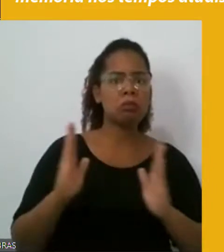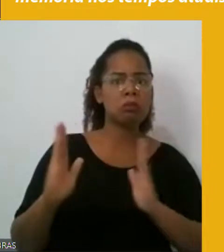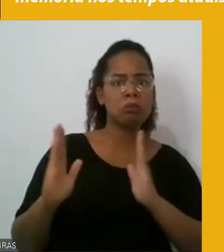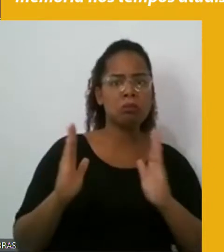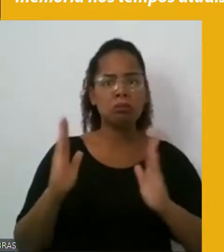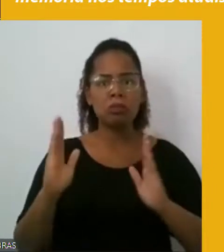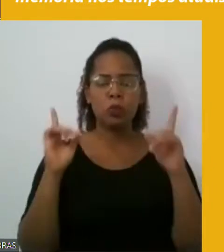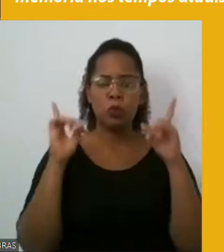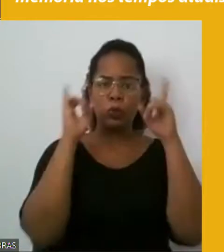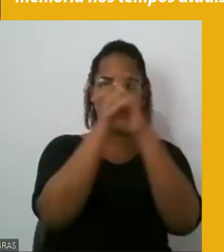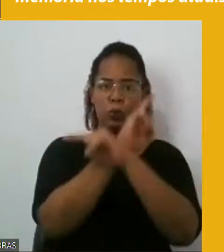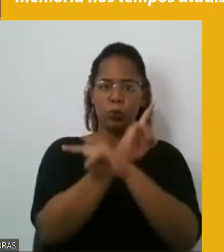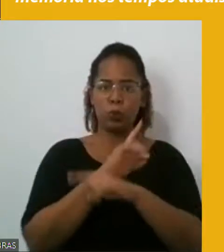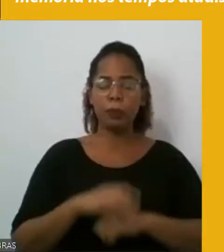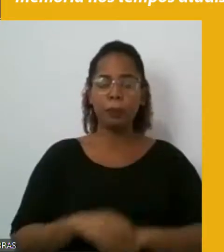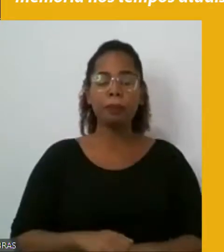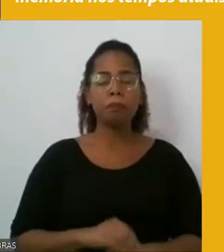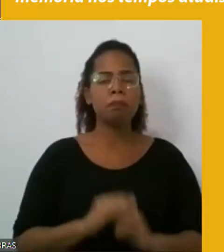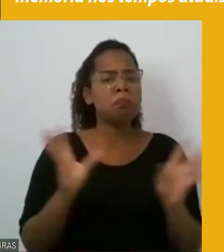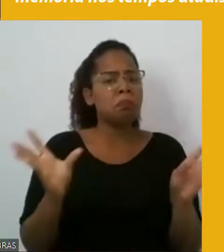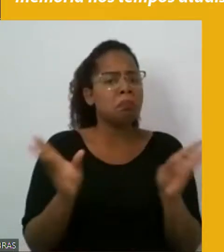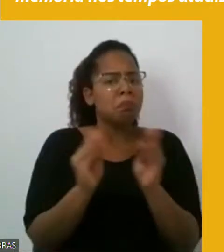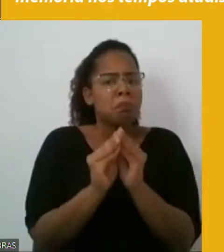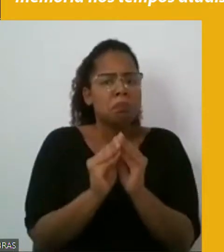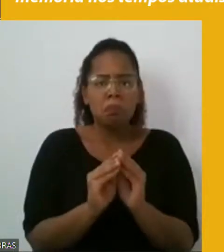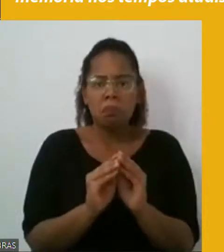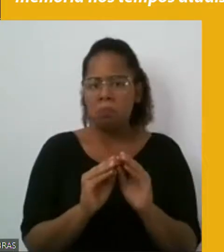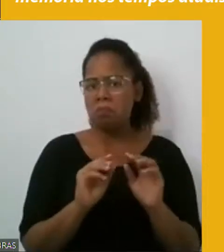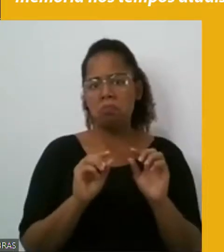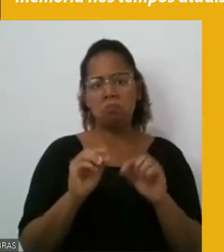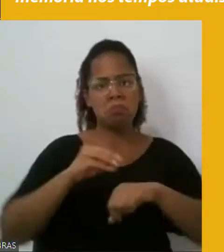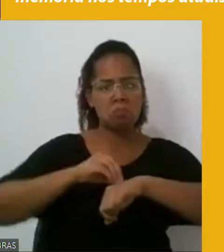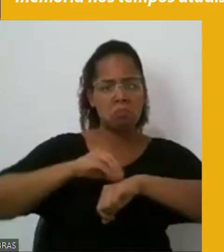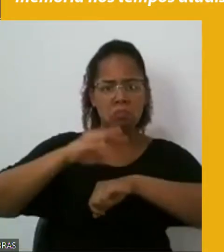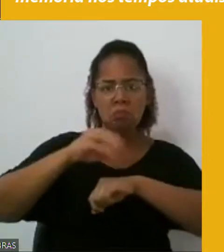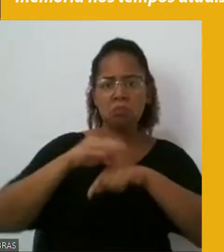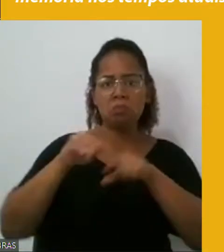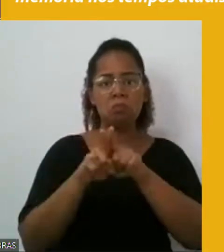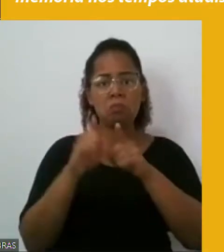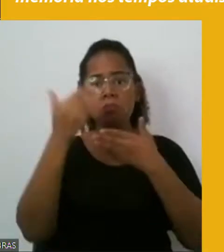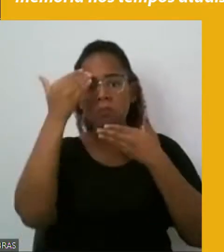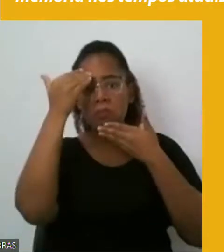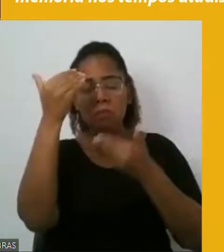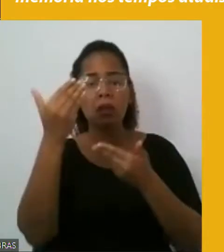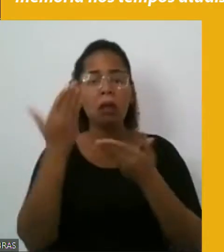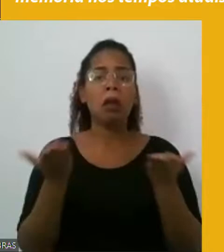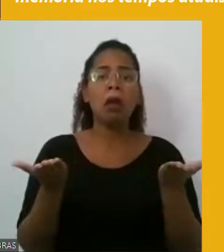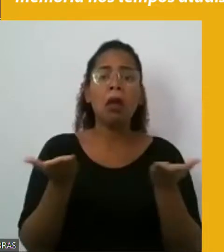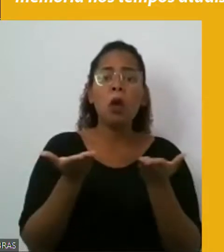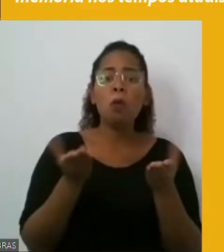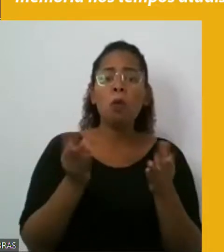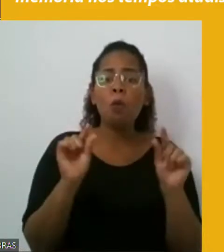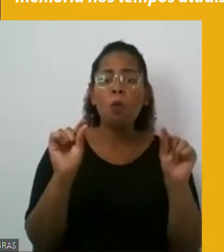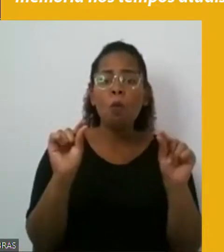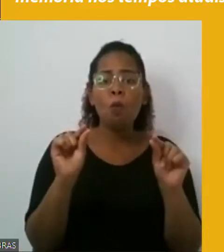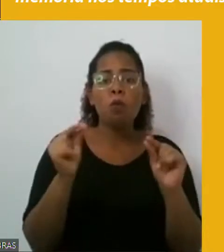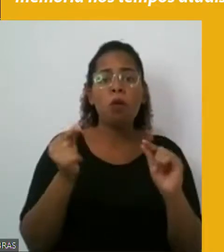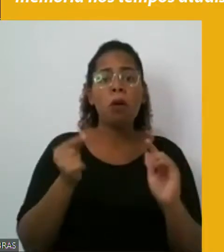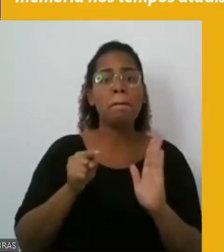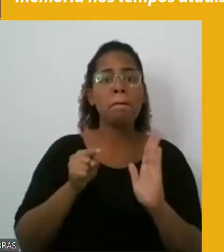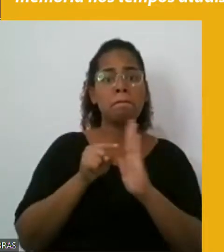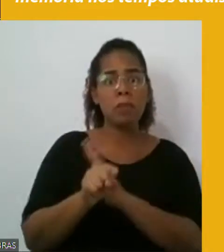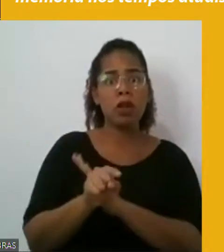a apresentação e, né, geral, agradecimentos, eu vou, então, fazer uma pergunta para os dois, assim, fazer